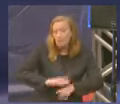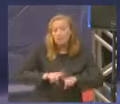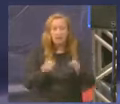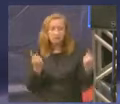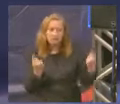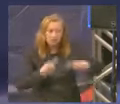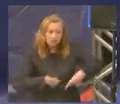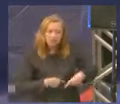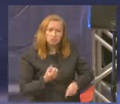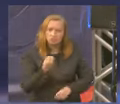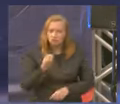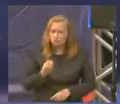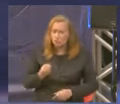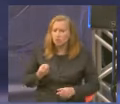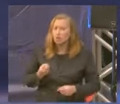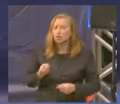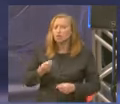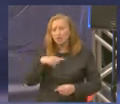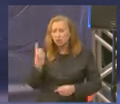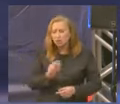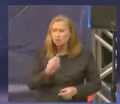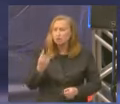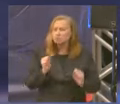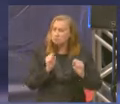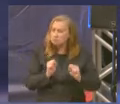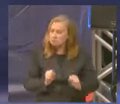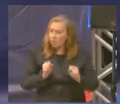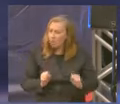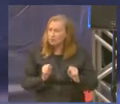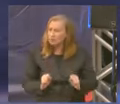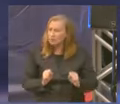desafios relevantes para que a gente possa